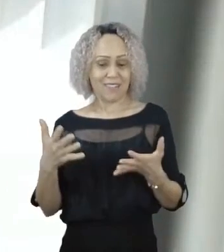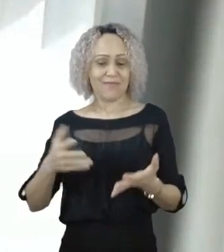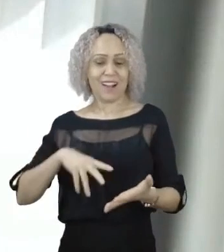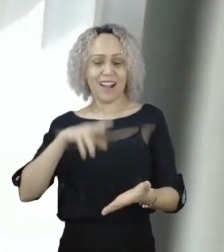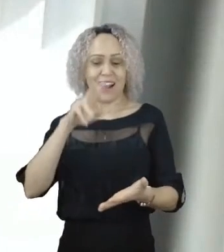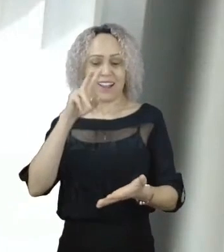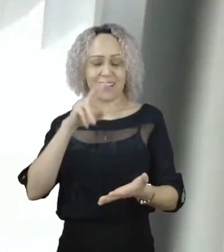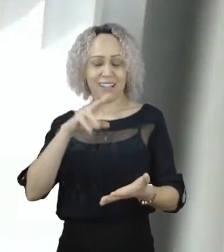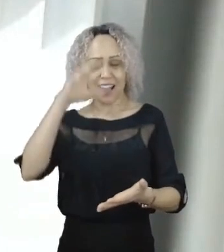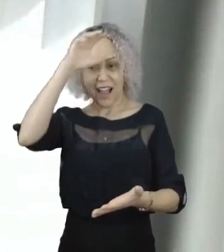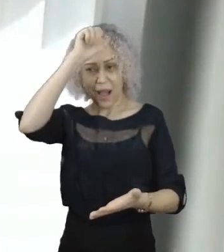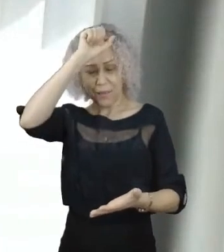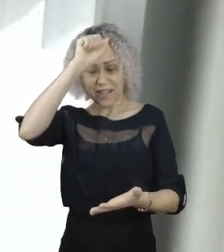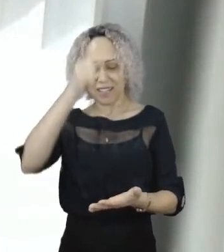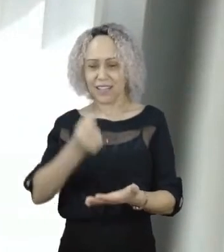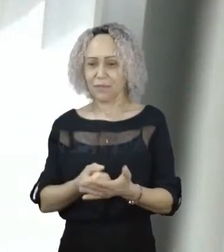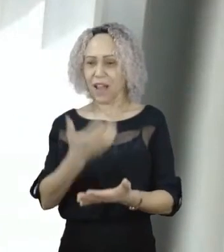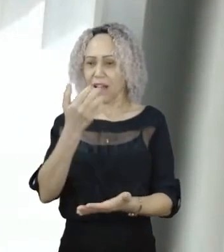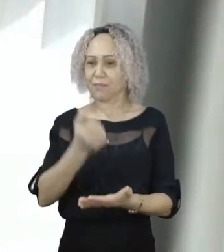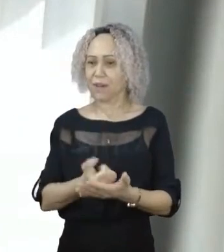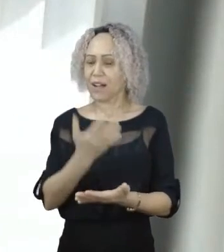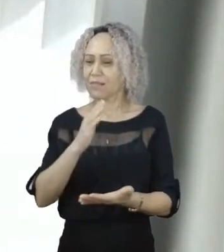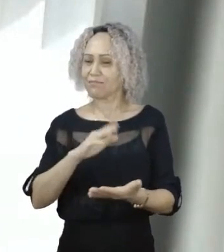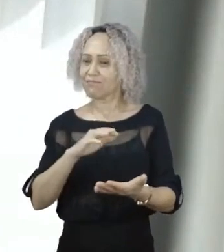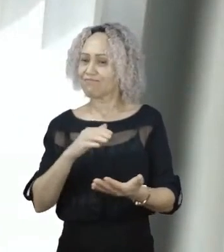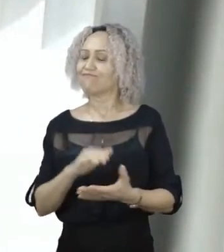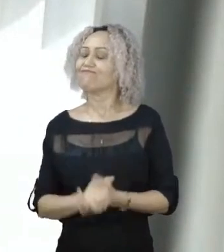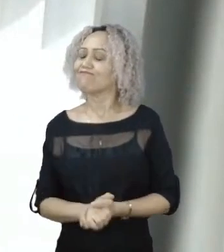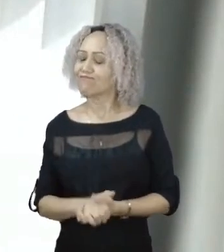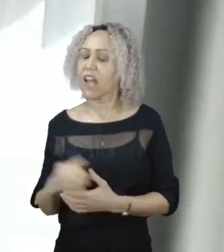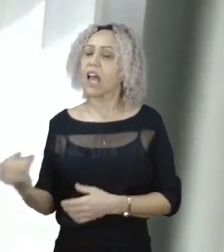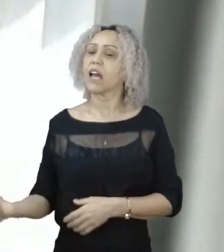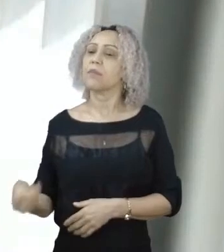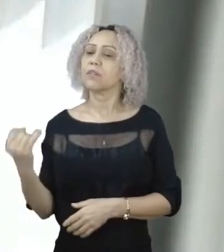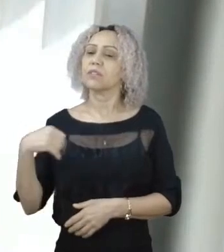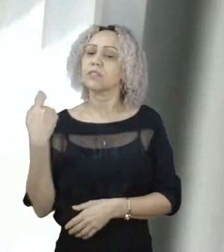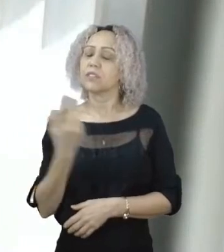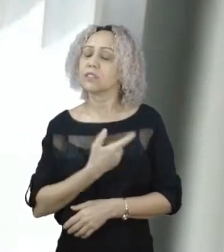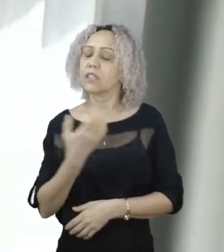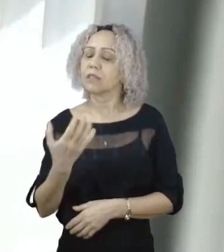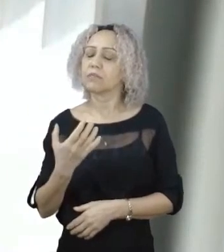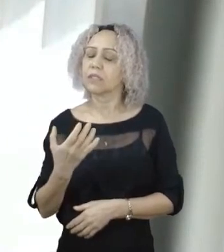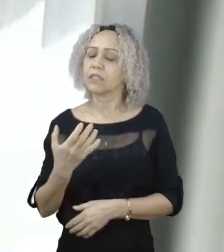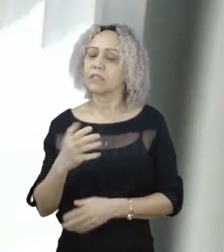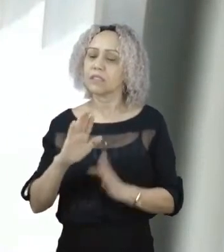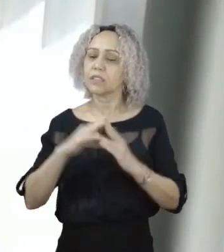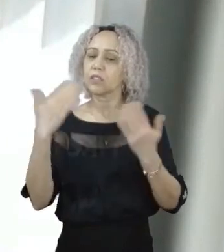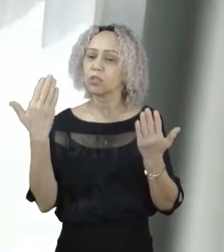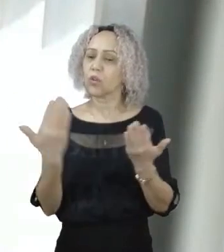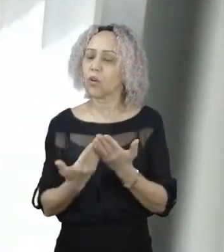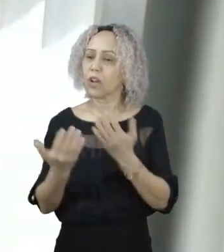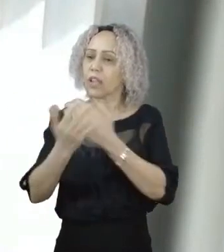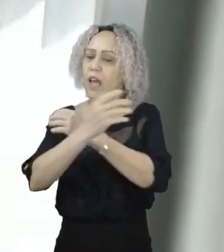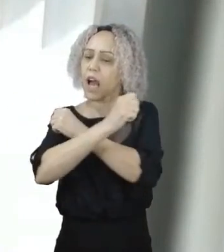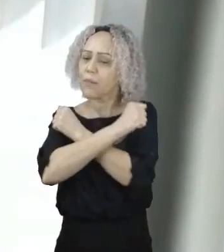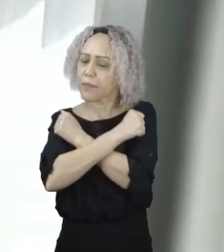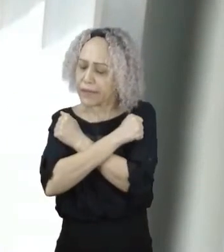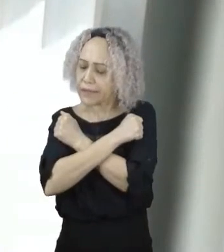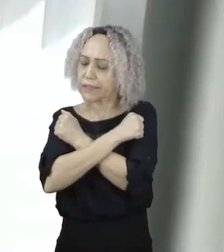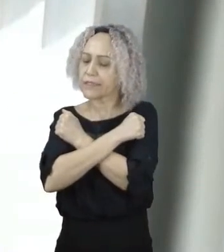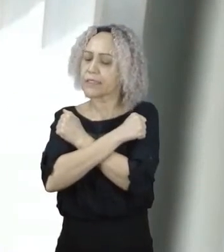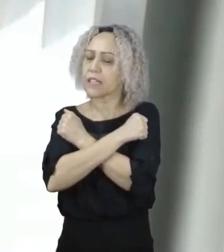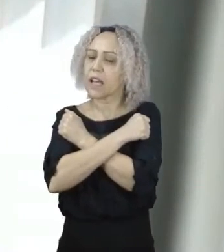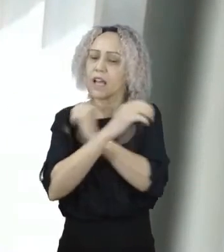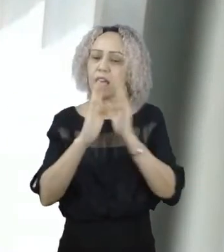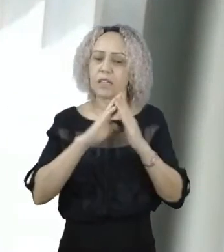muito importante, e a gente quer que as escolas abracem, as escolas das séries iniciais, dos